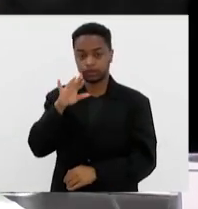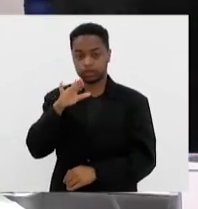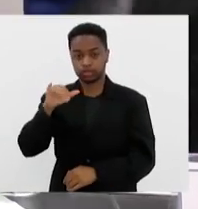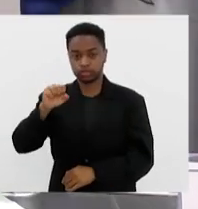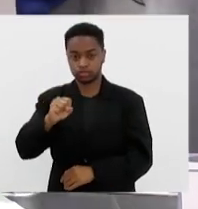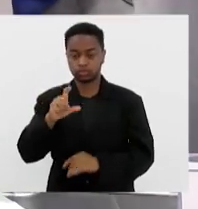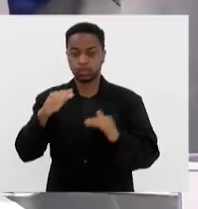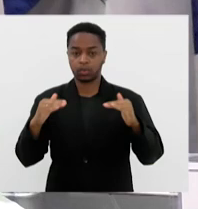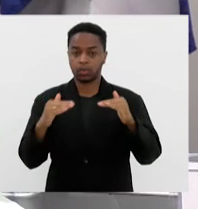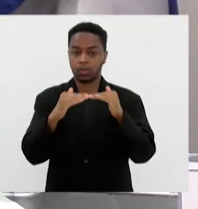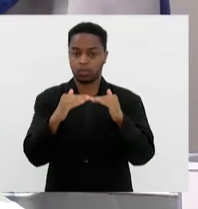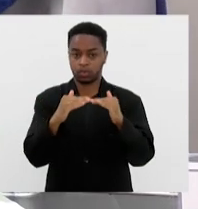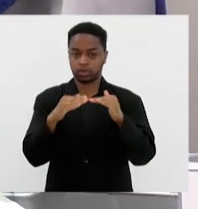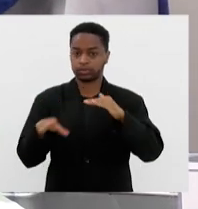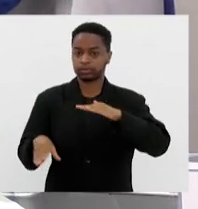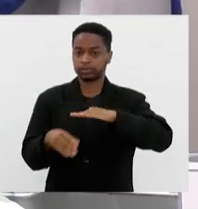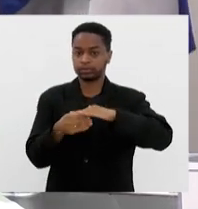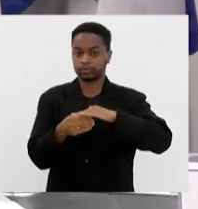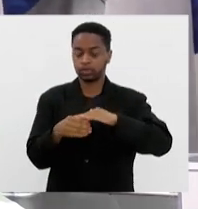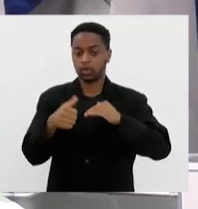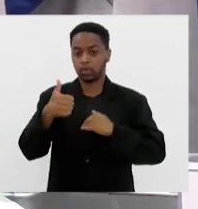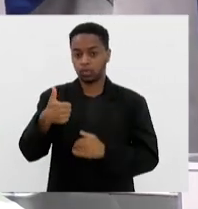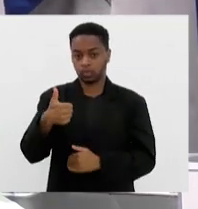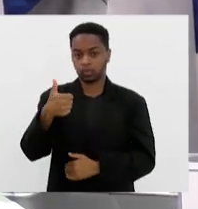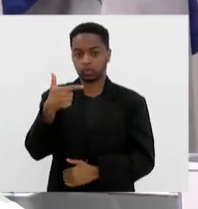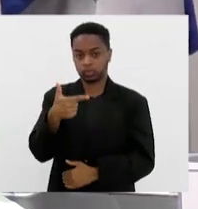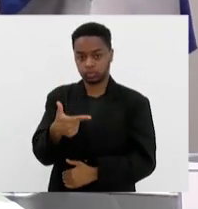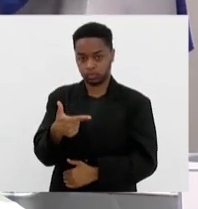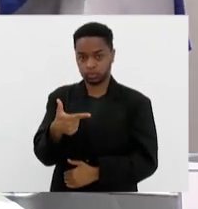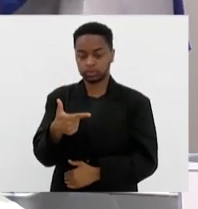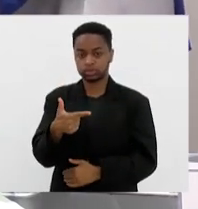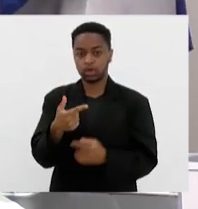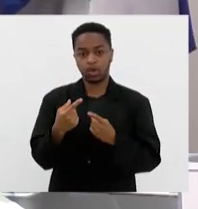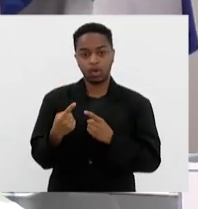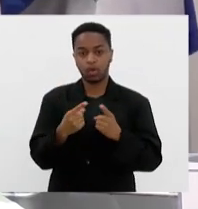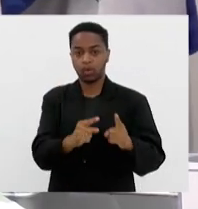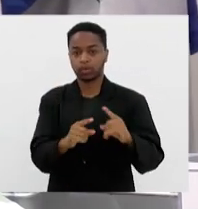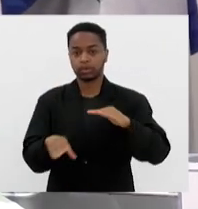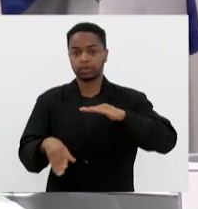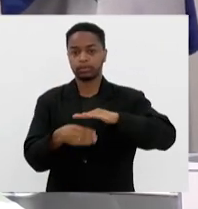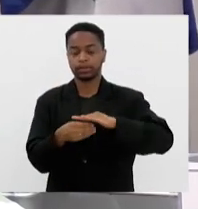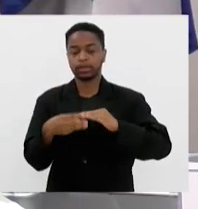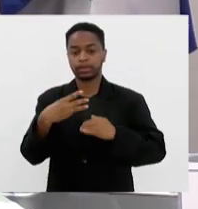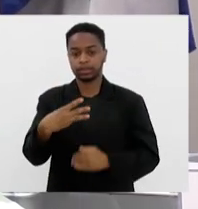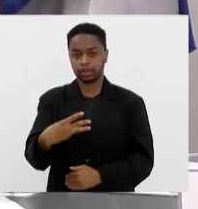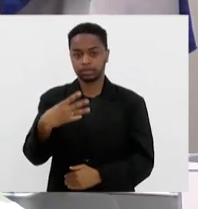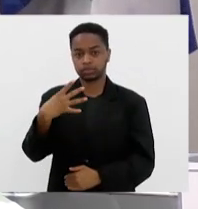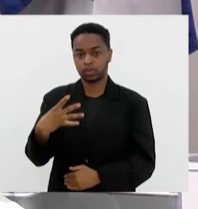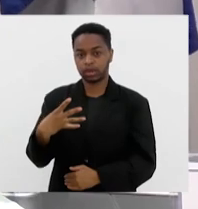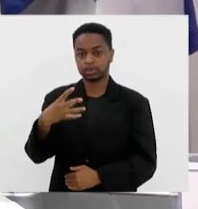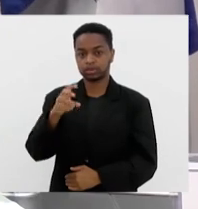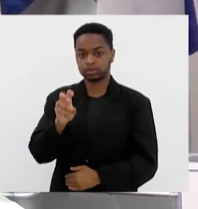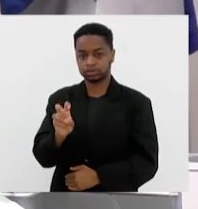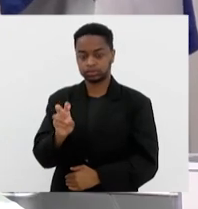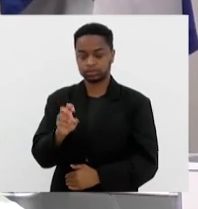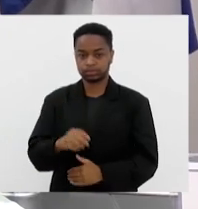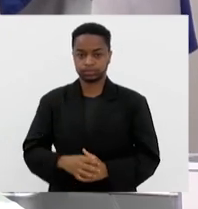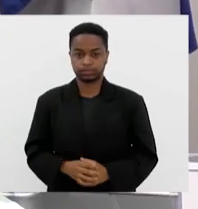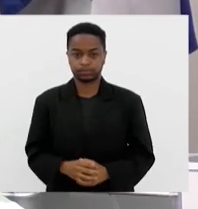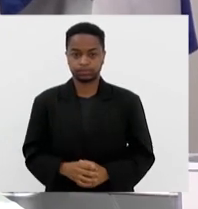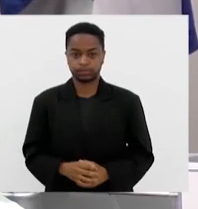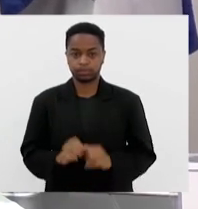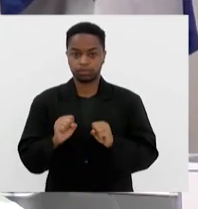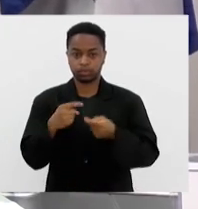foi favorável às emendas 1 e 2, contrário às emendas 3, 4 e 5.